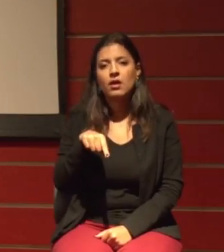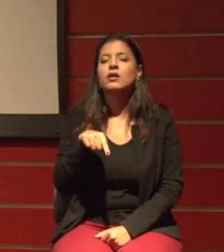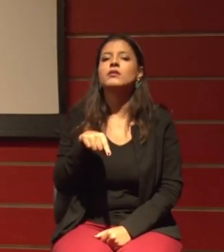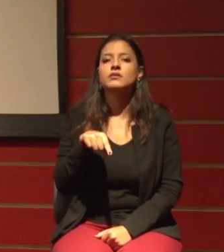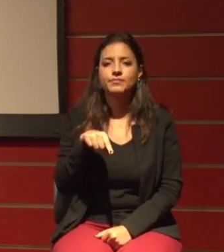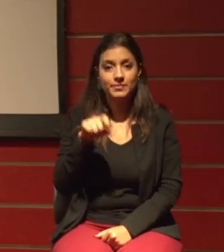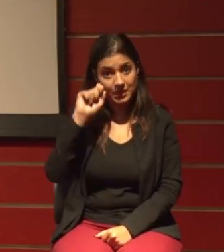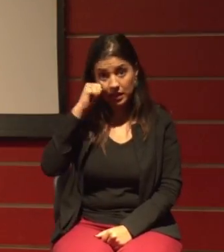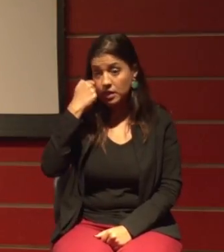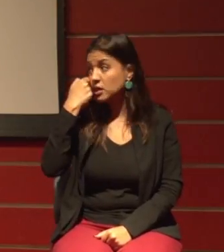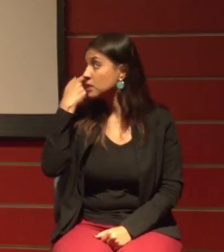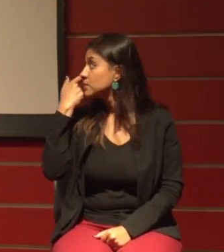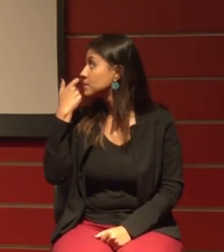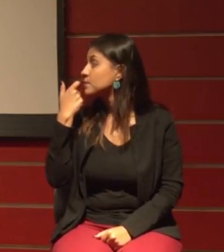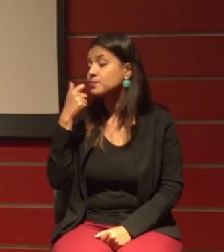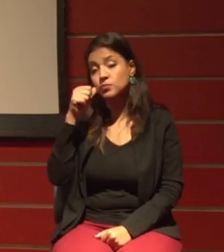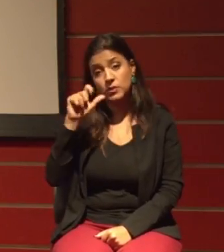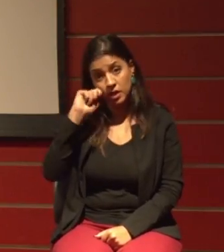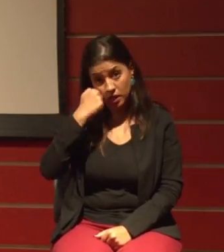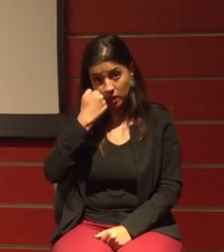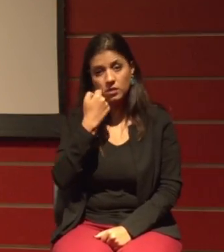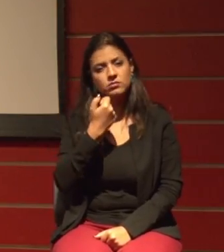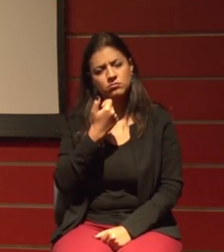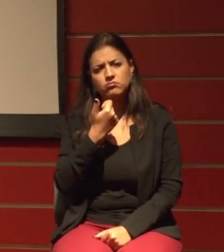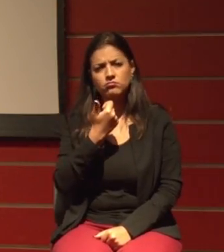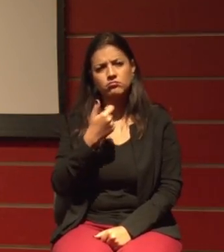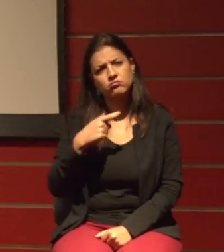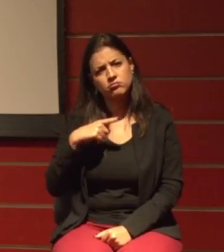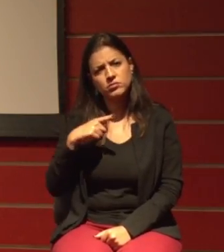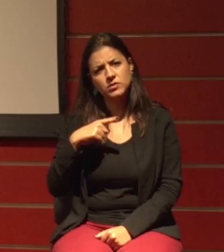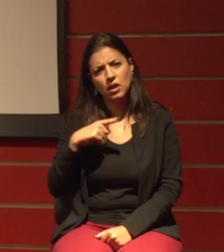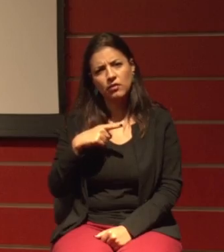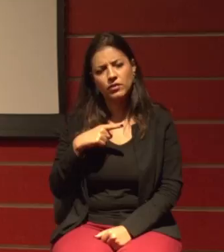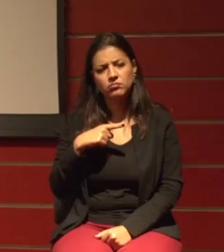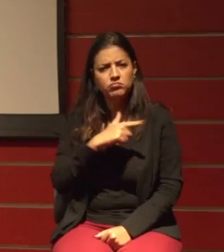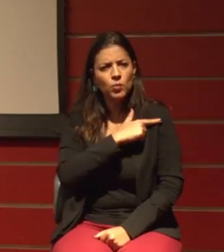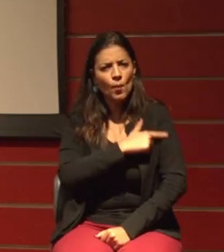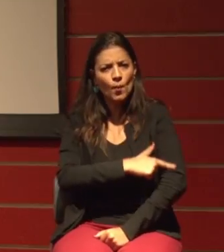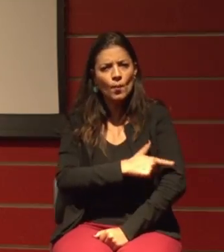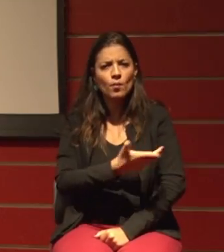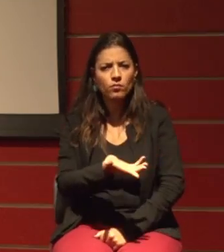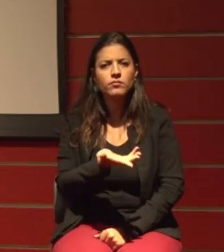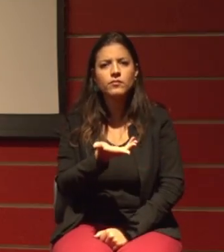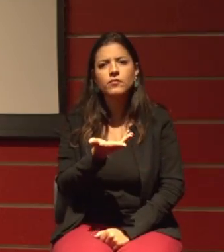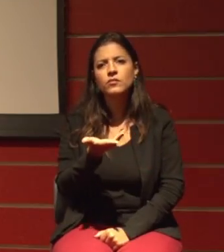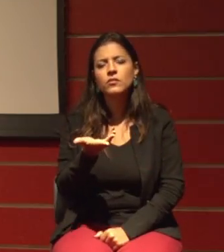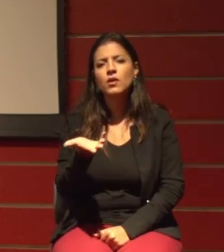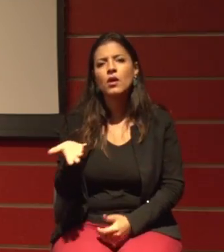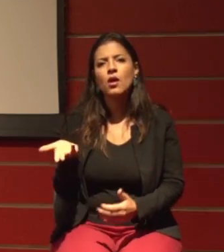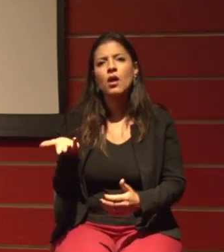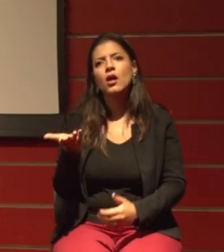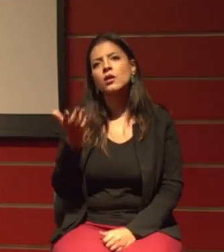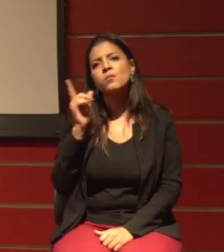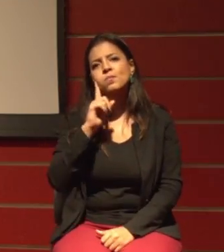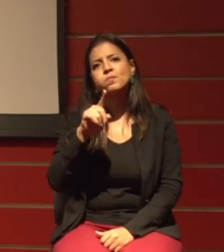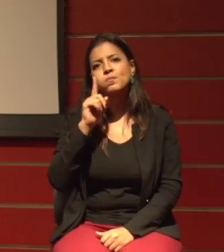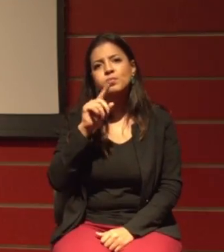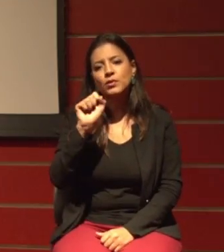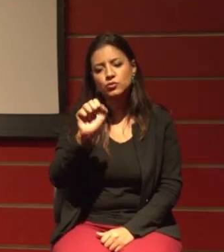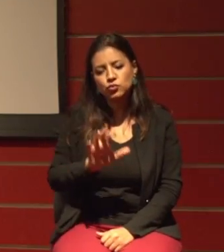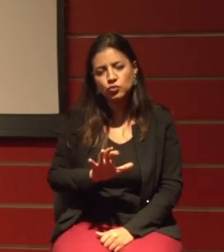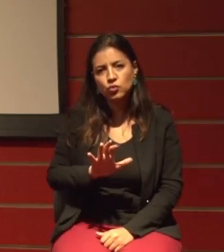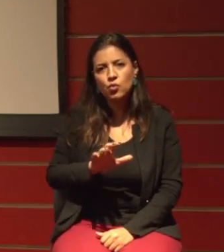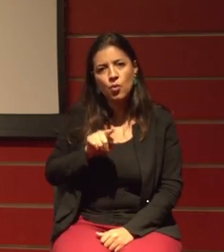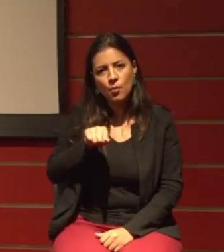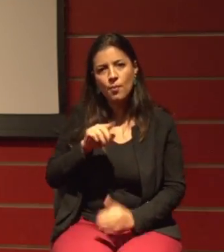Band Negra muito educada ela né Eh morando no sul dos Estados Unidos né